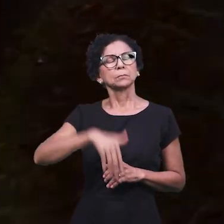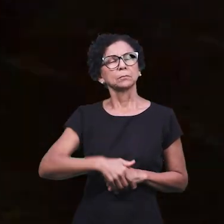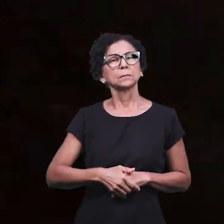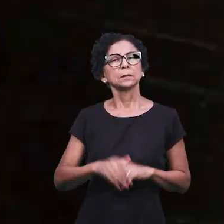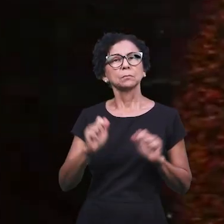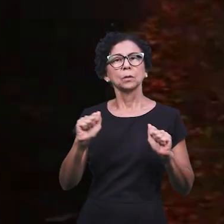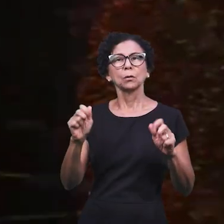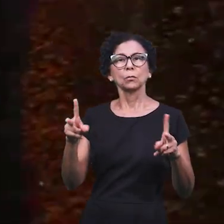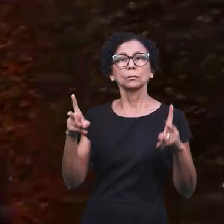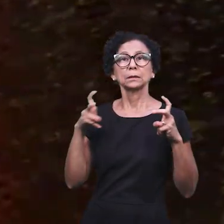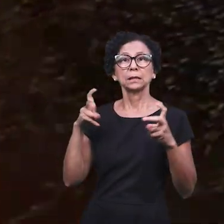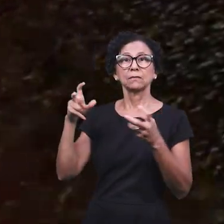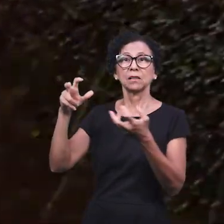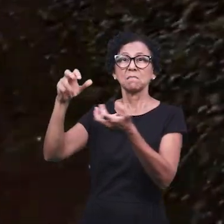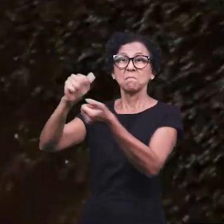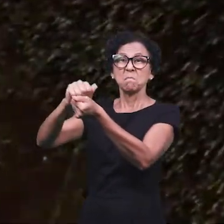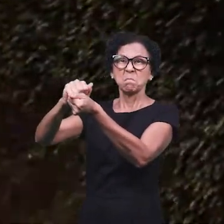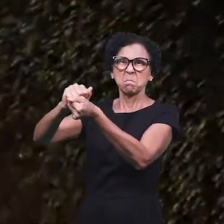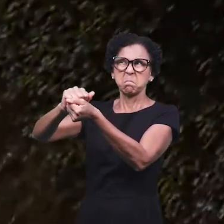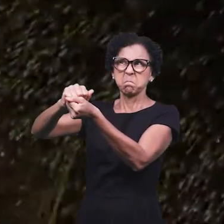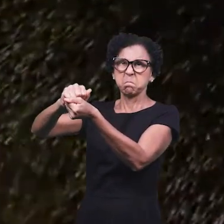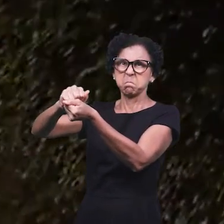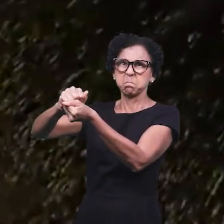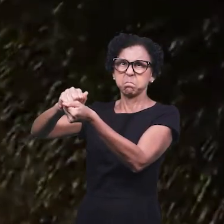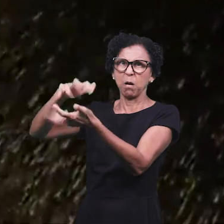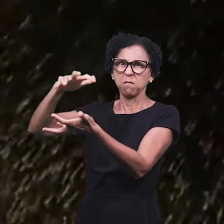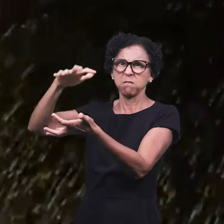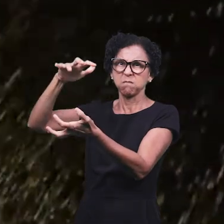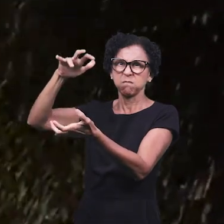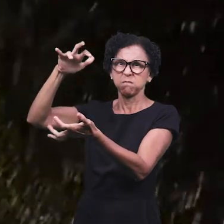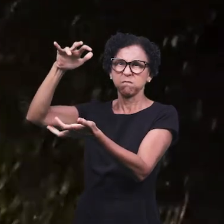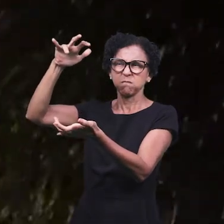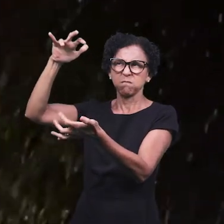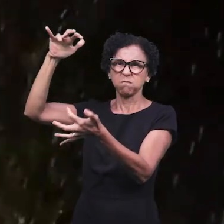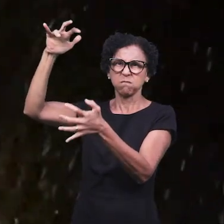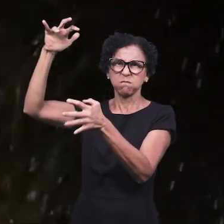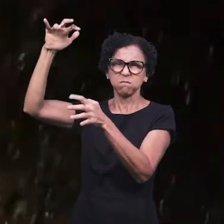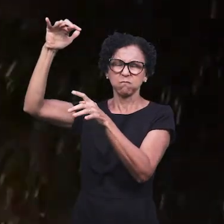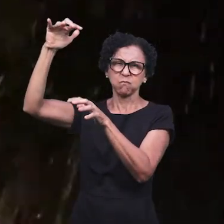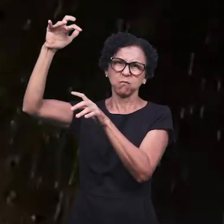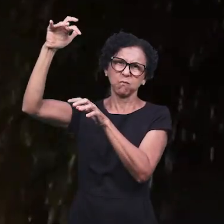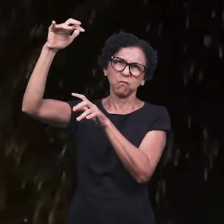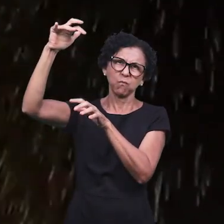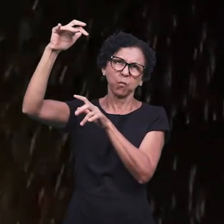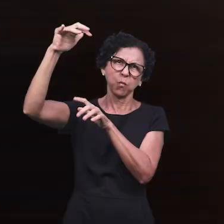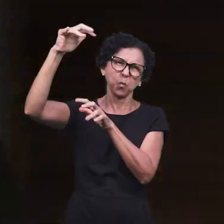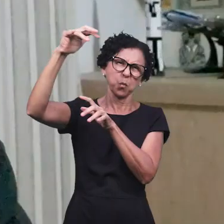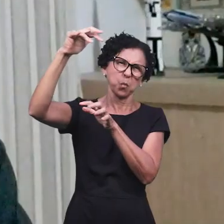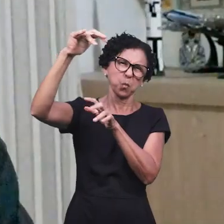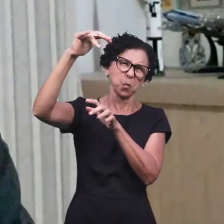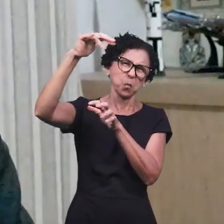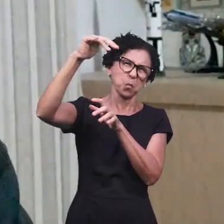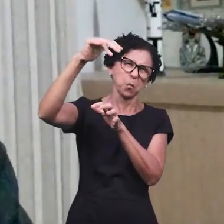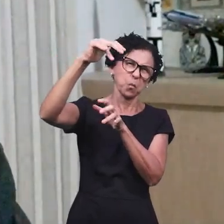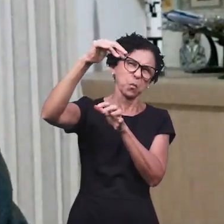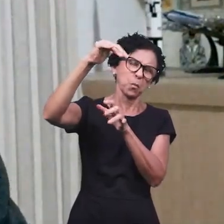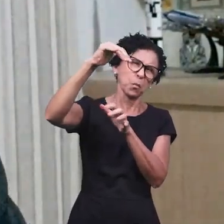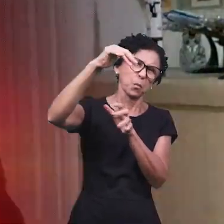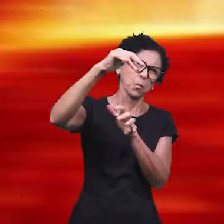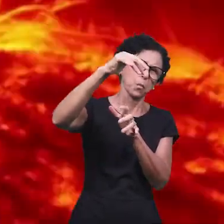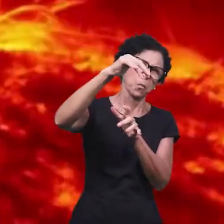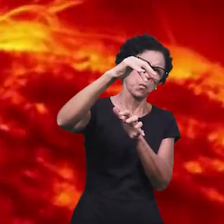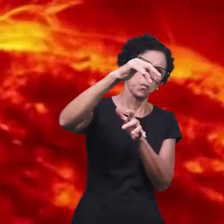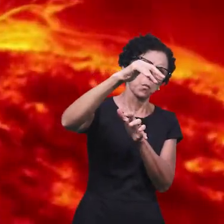né, observar uma explosão solar, calcular a sua intensidade calcular em que